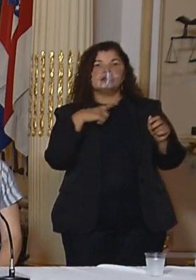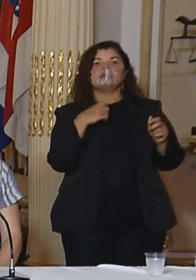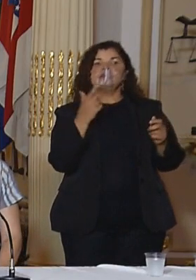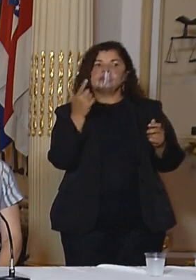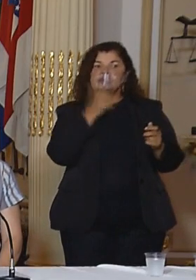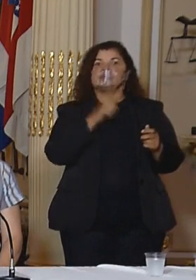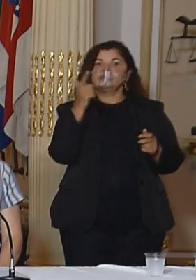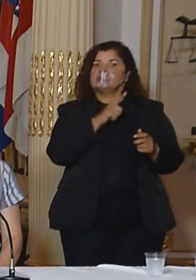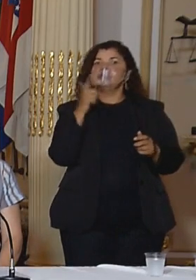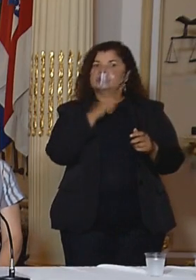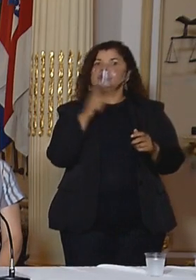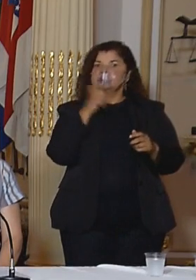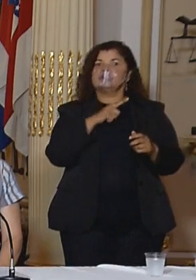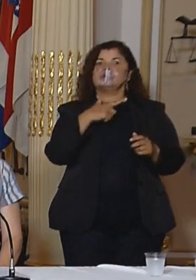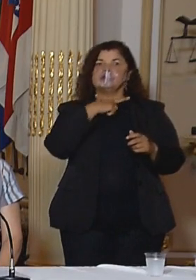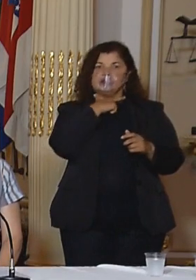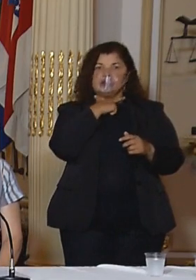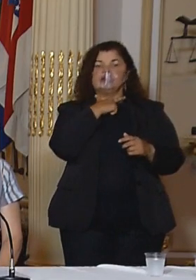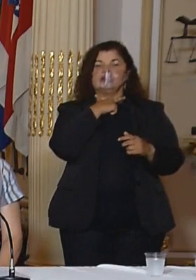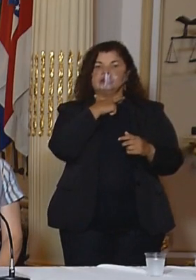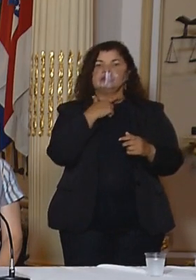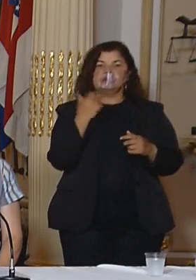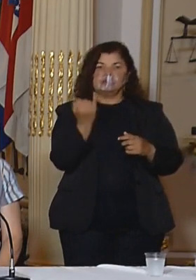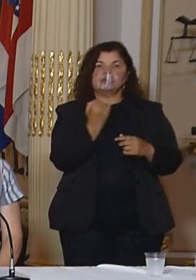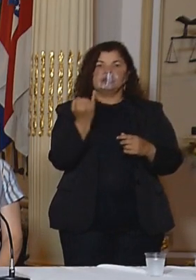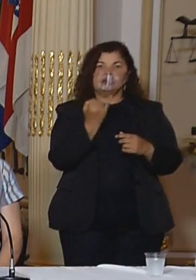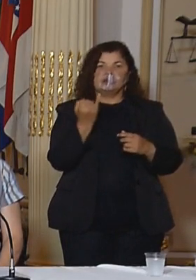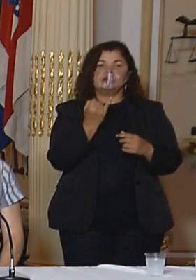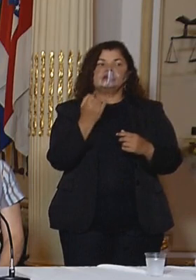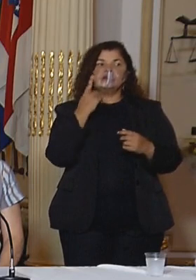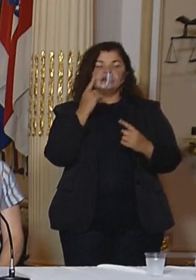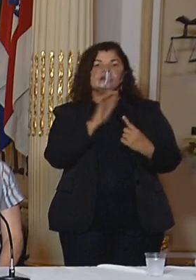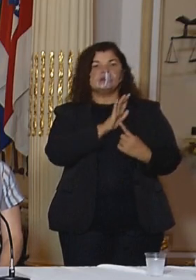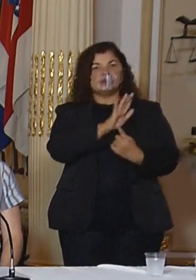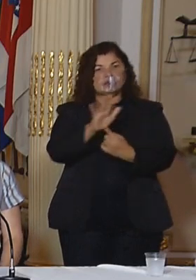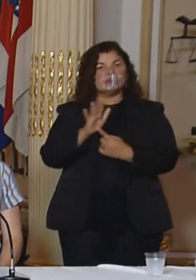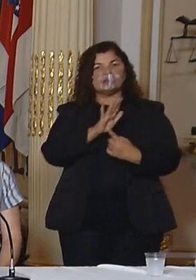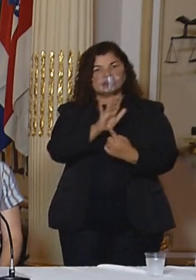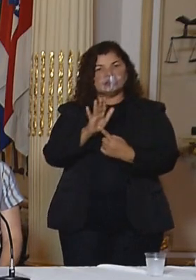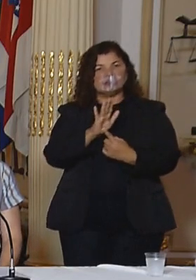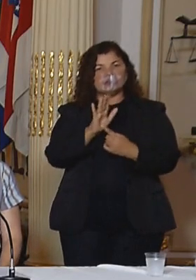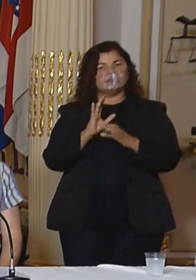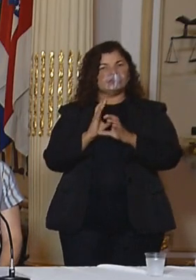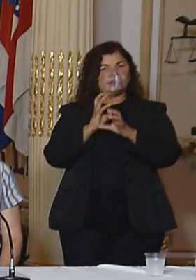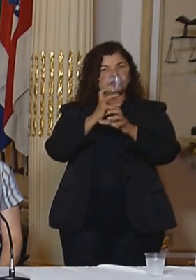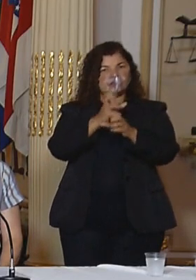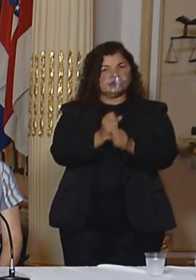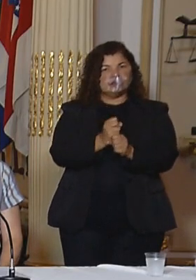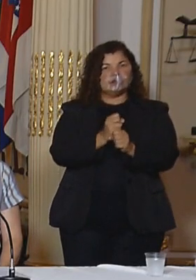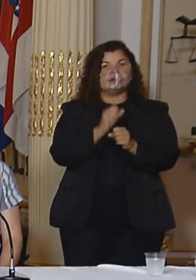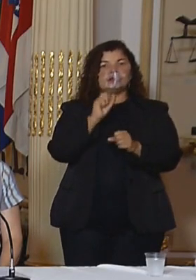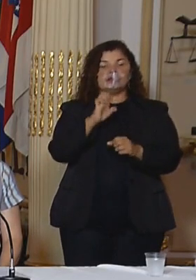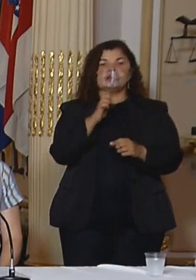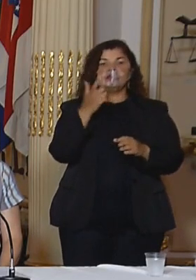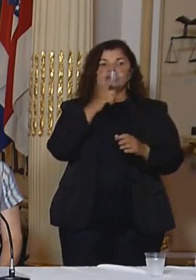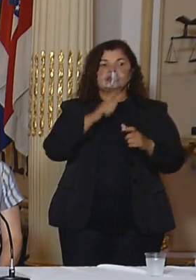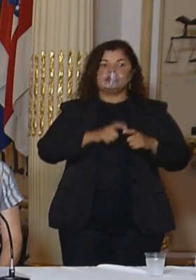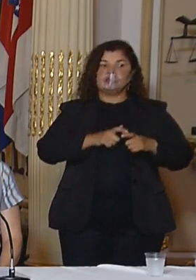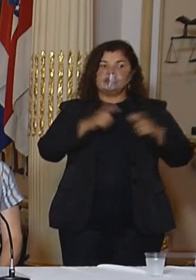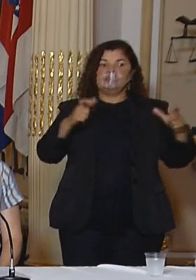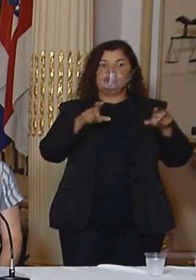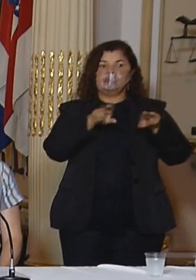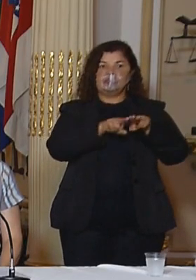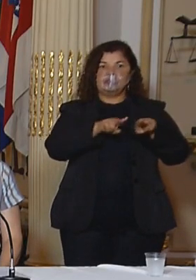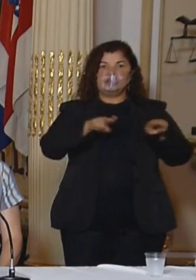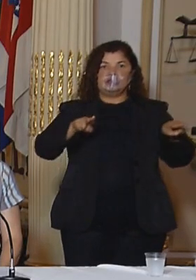essa solicitação. Isso tem começado a dar sinais, a partir do momento, inclusive, que a gente consegue ainda ampliar leitos de UTI.